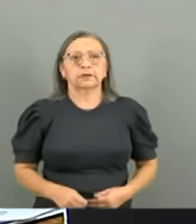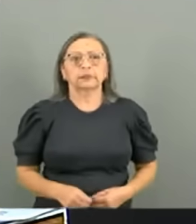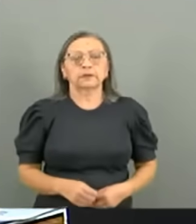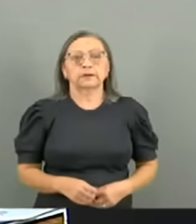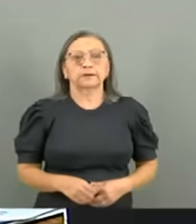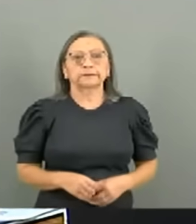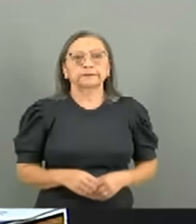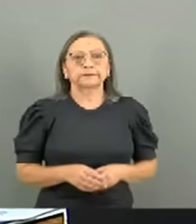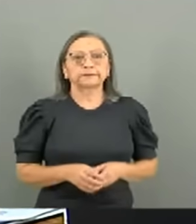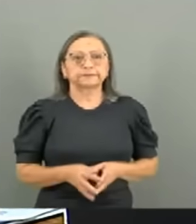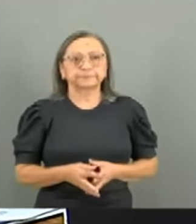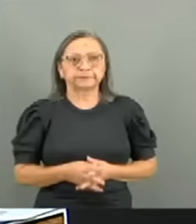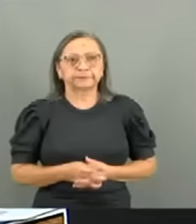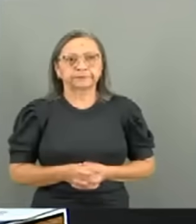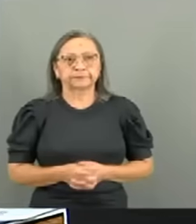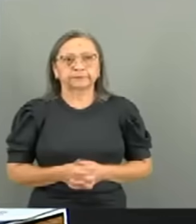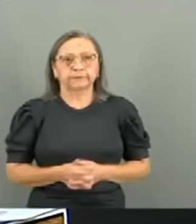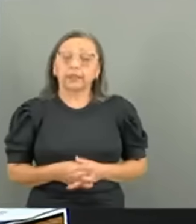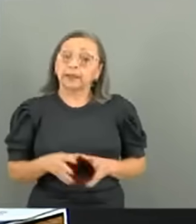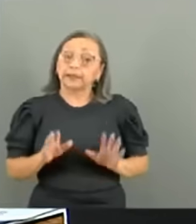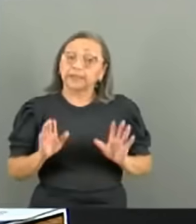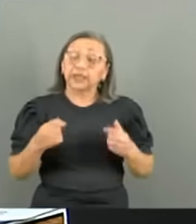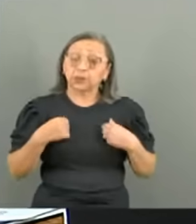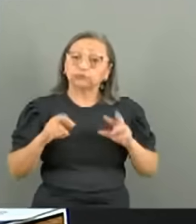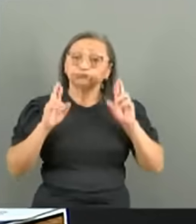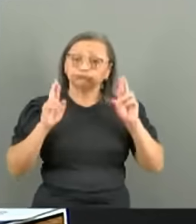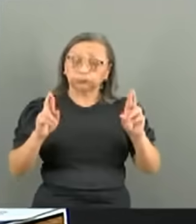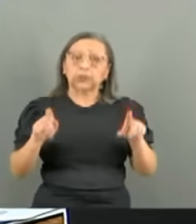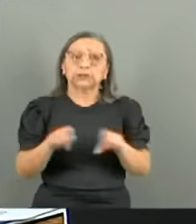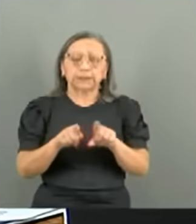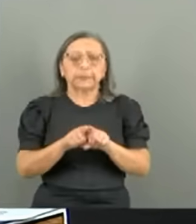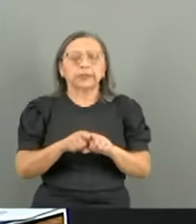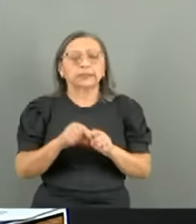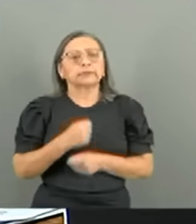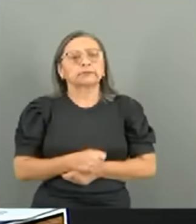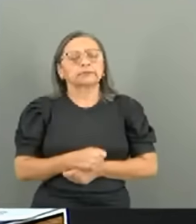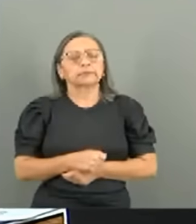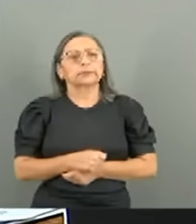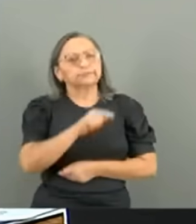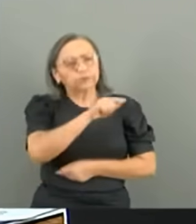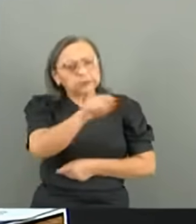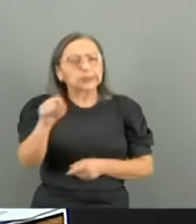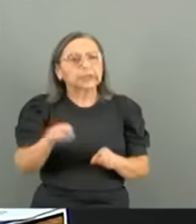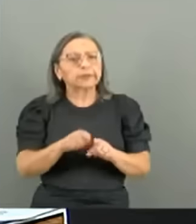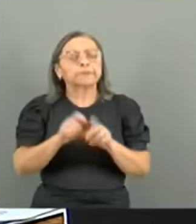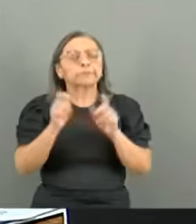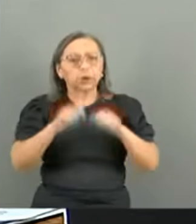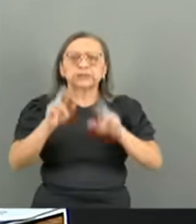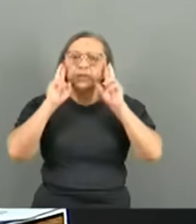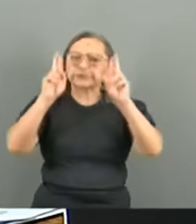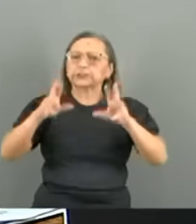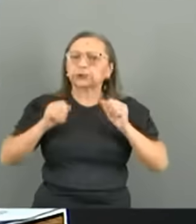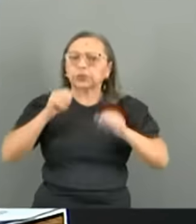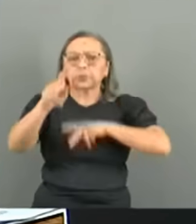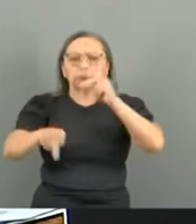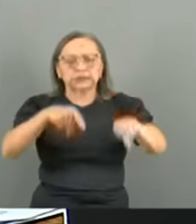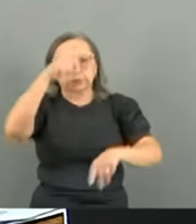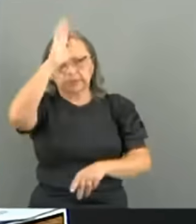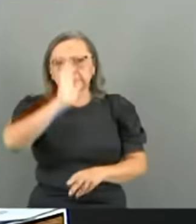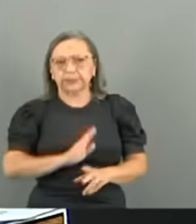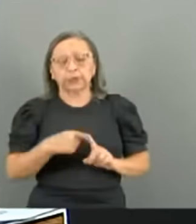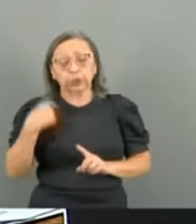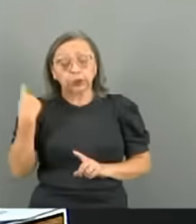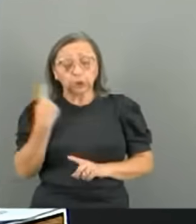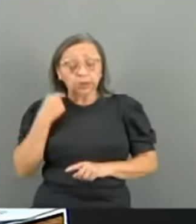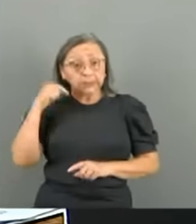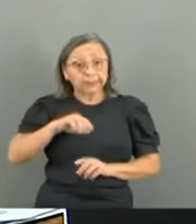e eu espero respeito à população brasileira também. tá? Porque nós estamos aqui para defender os interesses